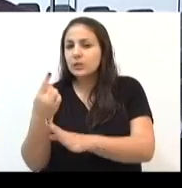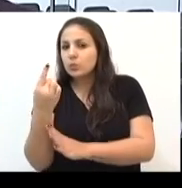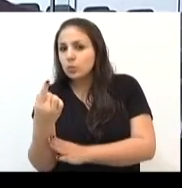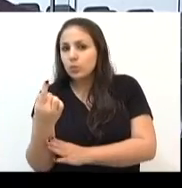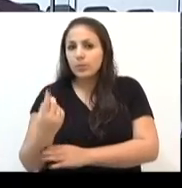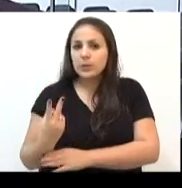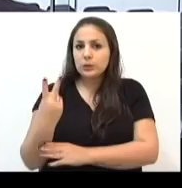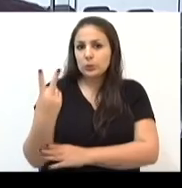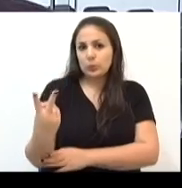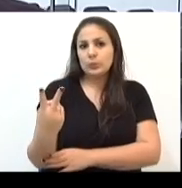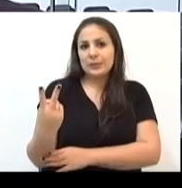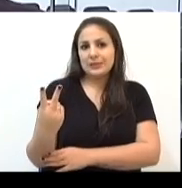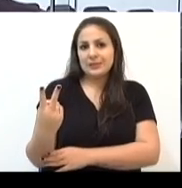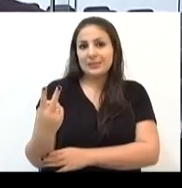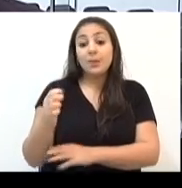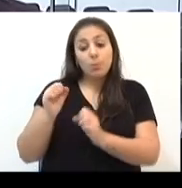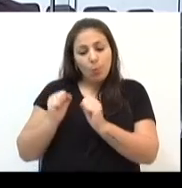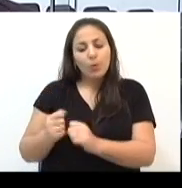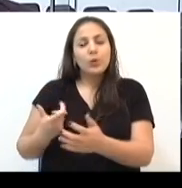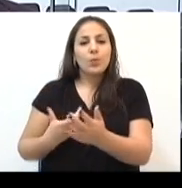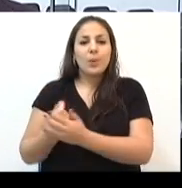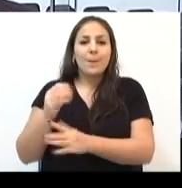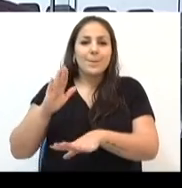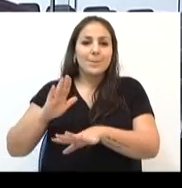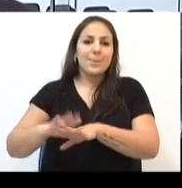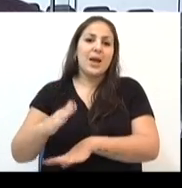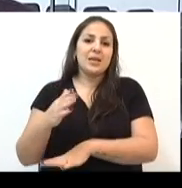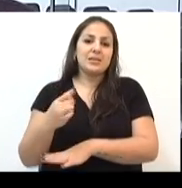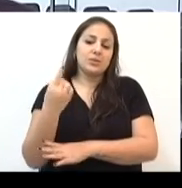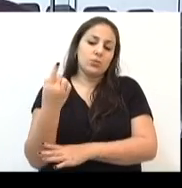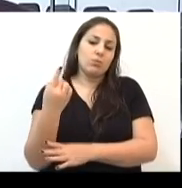entende? Então pode-se comprar mais de uma máquina para